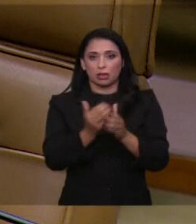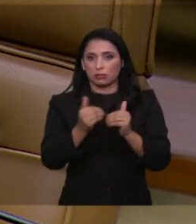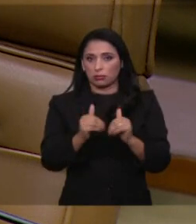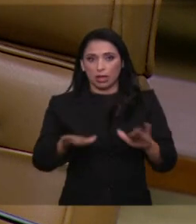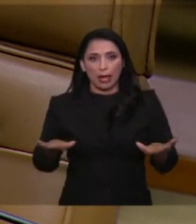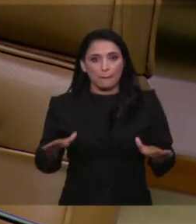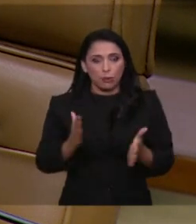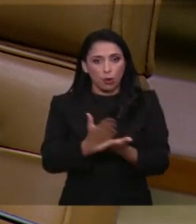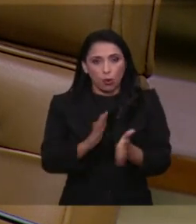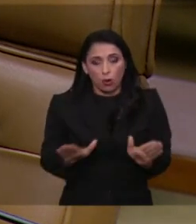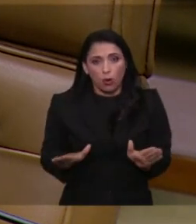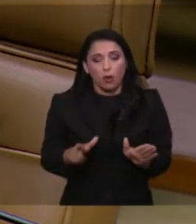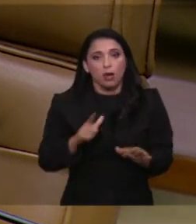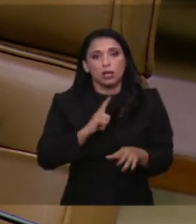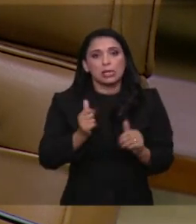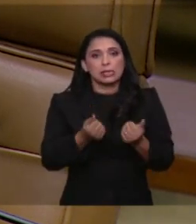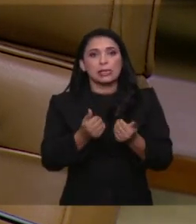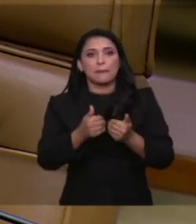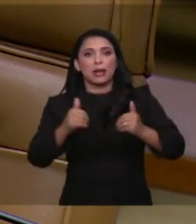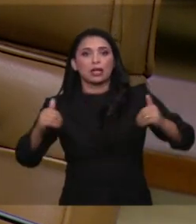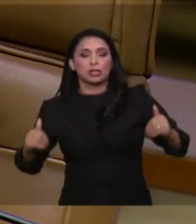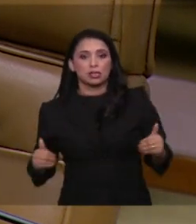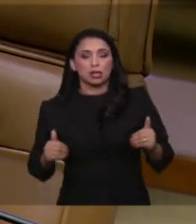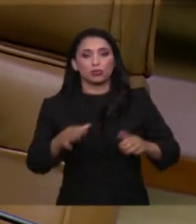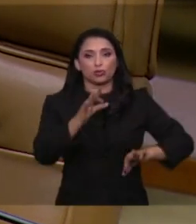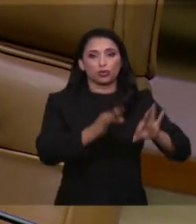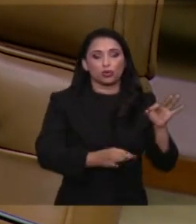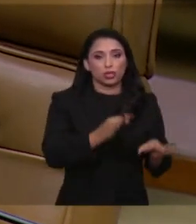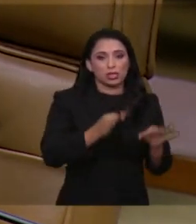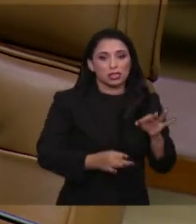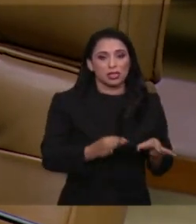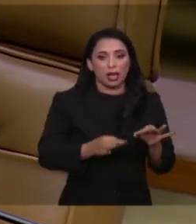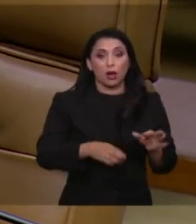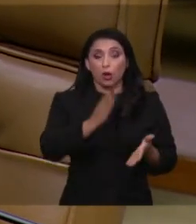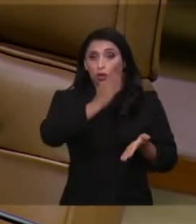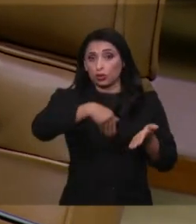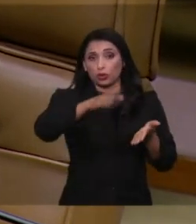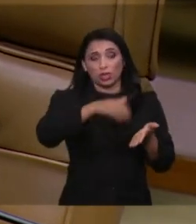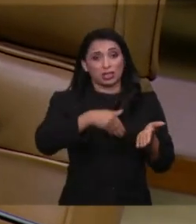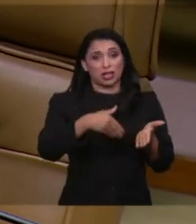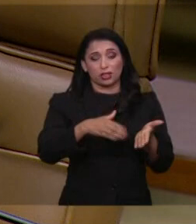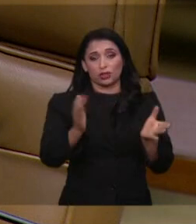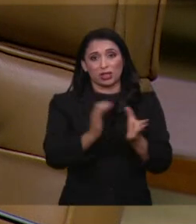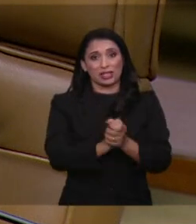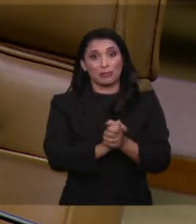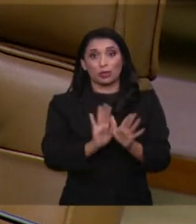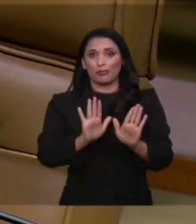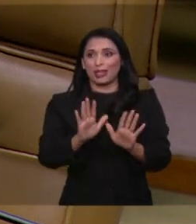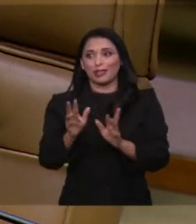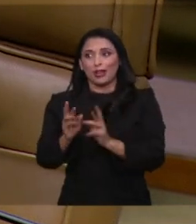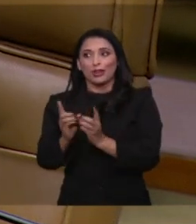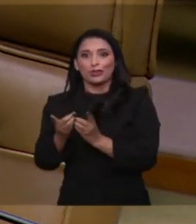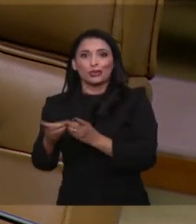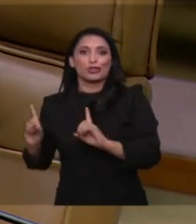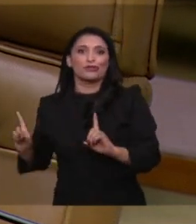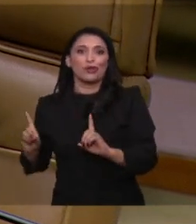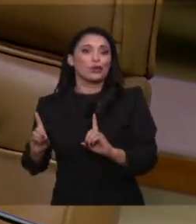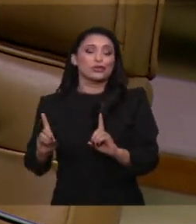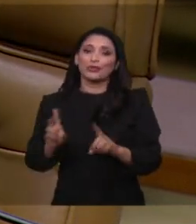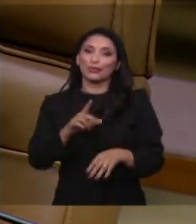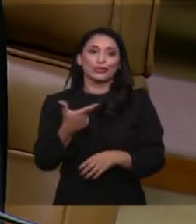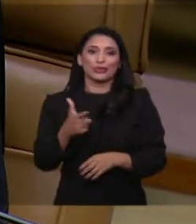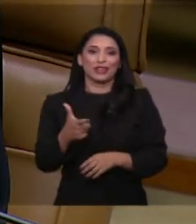por morte, separação judicial, nulidade e anulação do casamento. Pelo divórcio, não. Não há essa presunção.